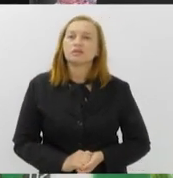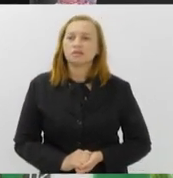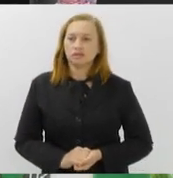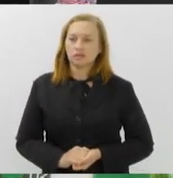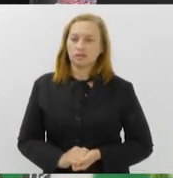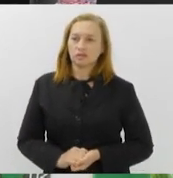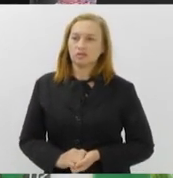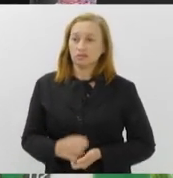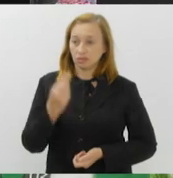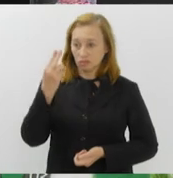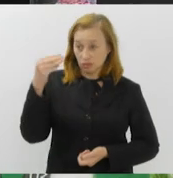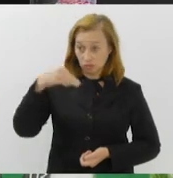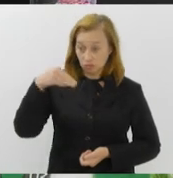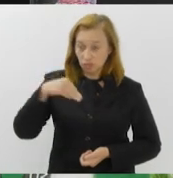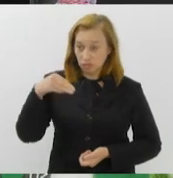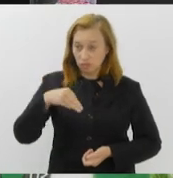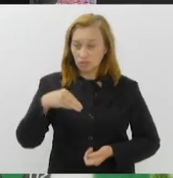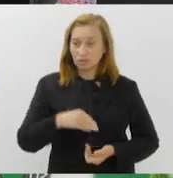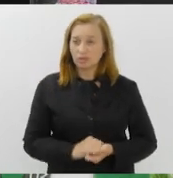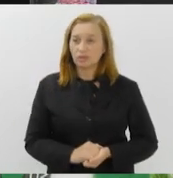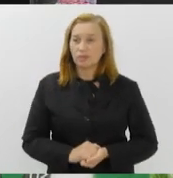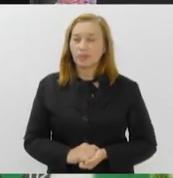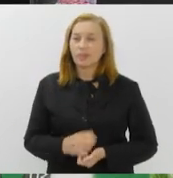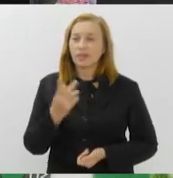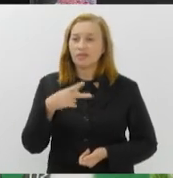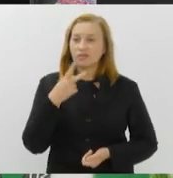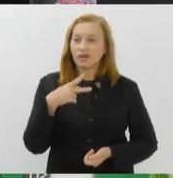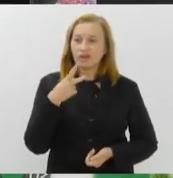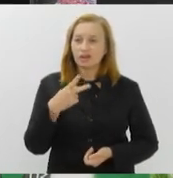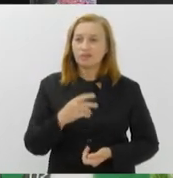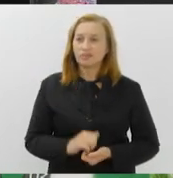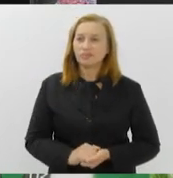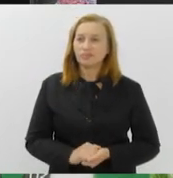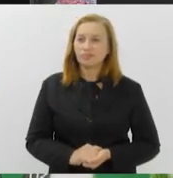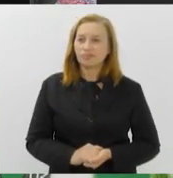senhora tem 2 minutos. E dizer que